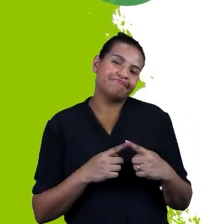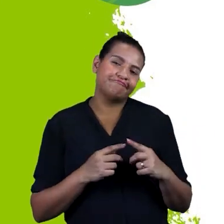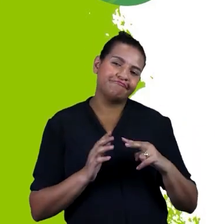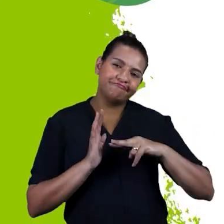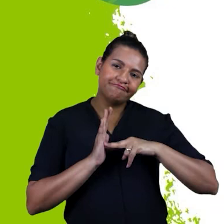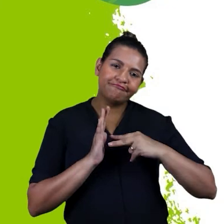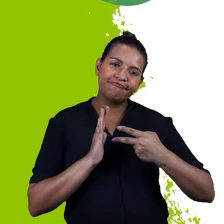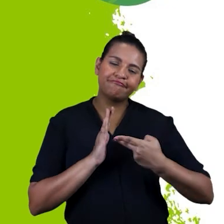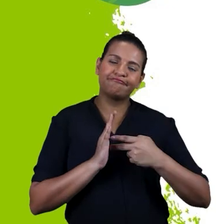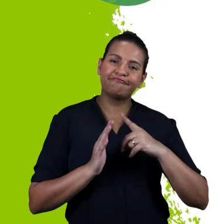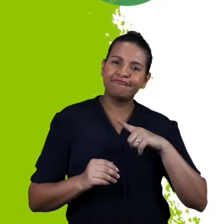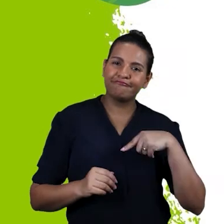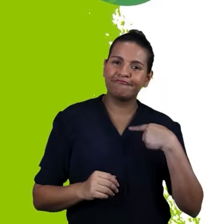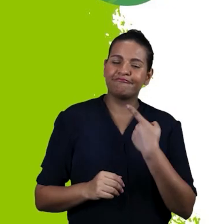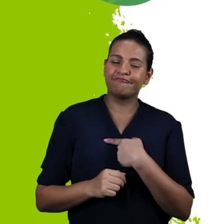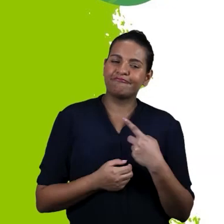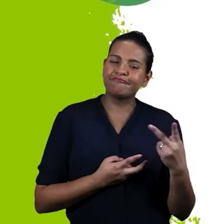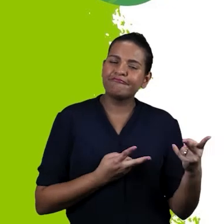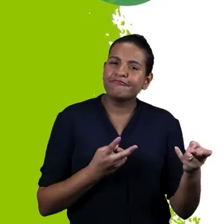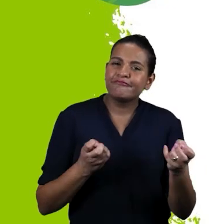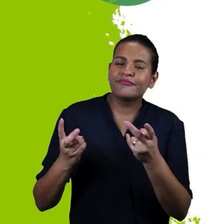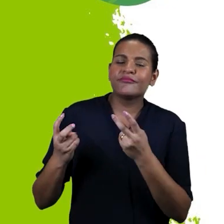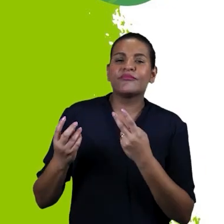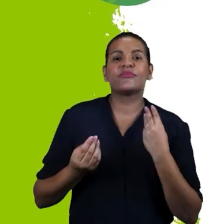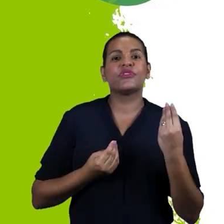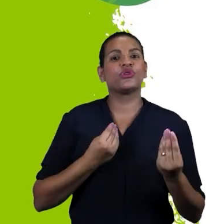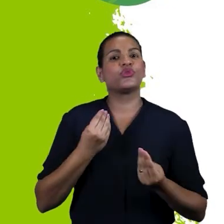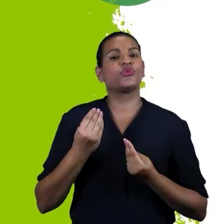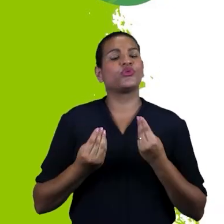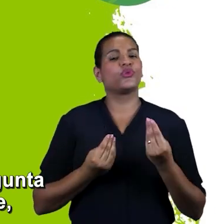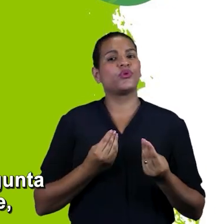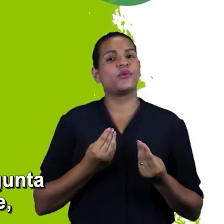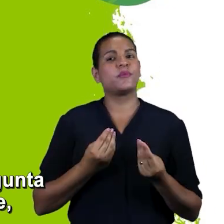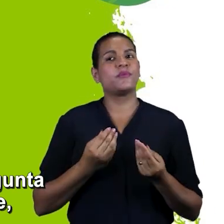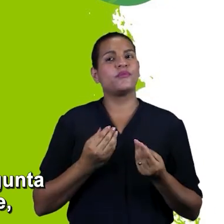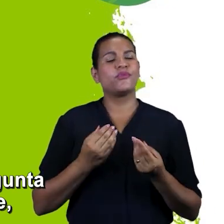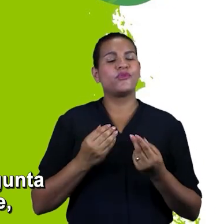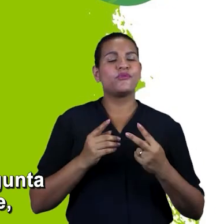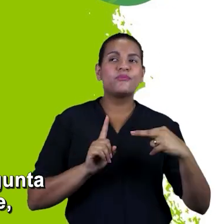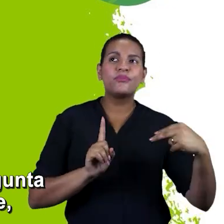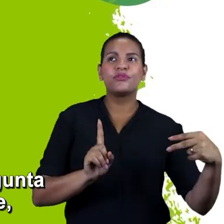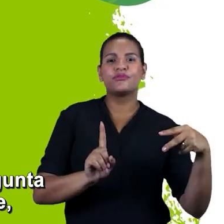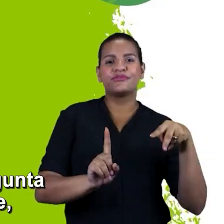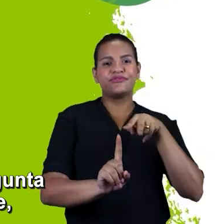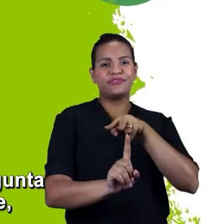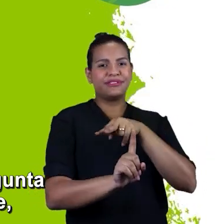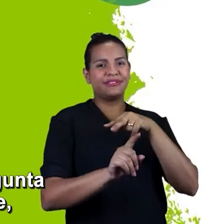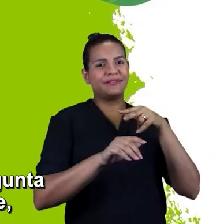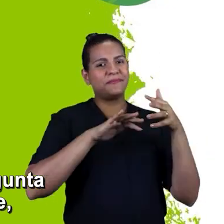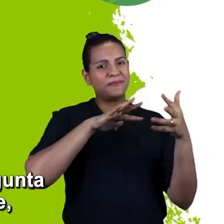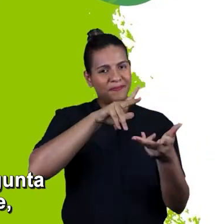construindo percepções sobre o mundo. Isso tem